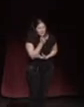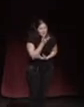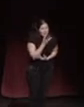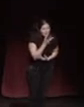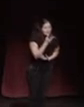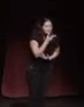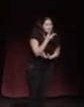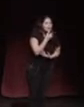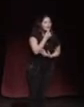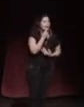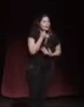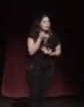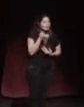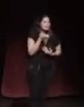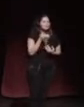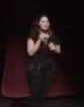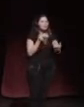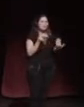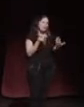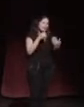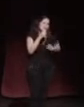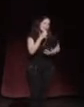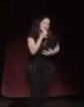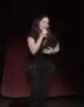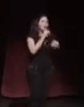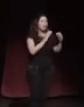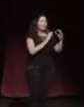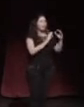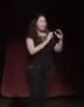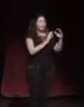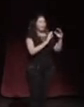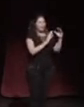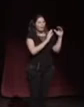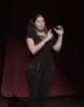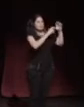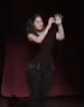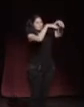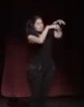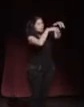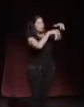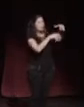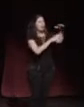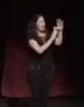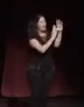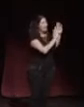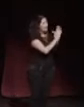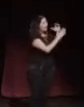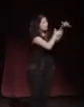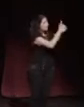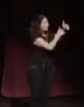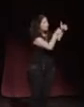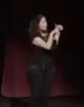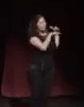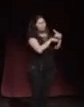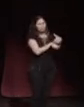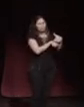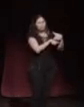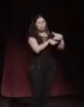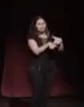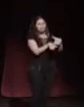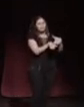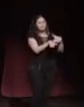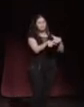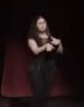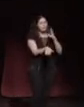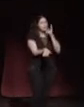tráfego. Ontem nós tivemos aqui um congestionamento que foi produzido pela chuva. Eu imagino se meu filho estivesse